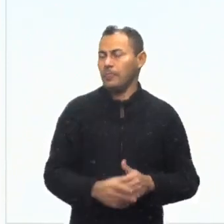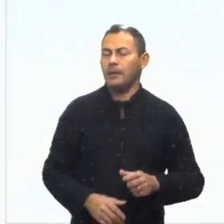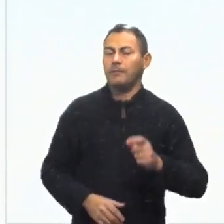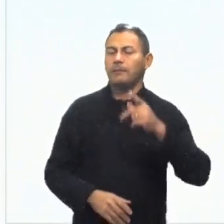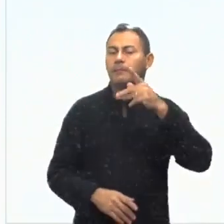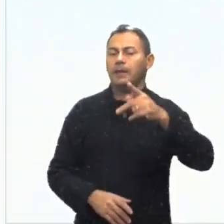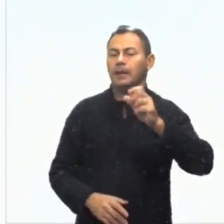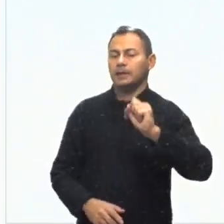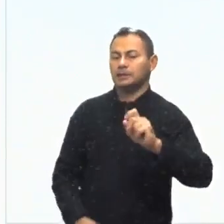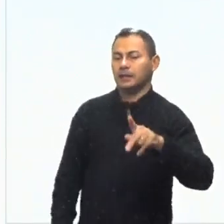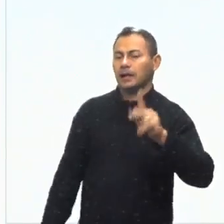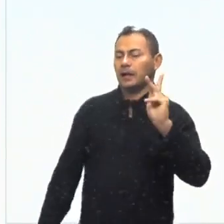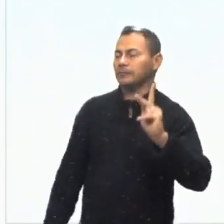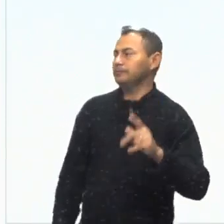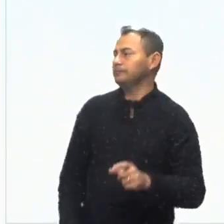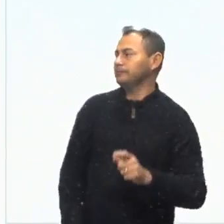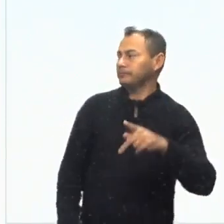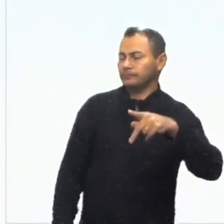PSK,